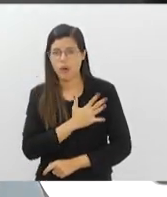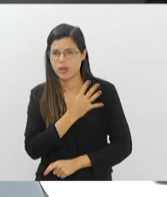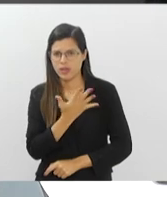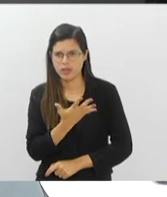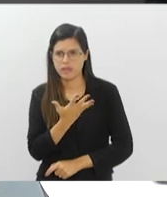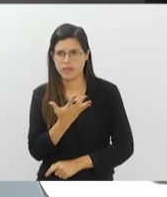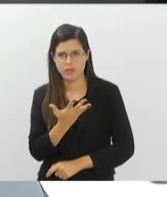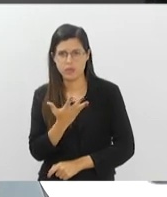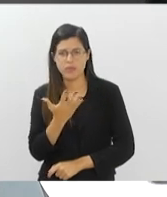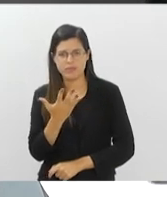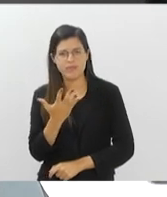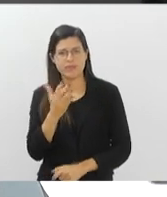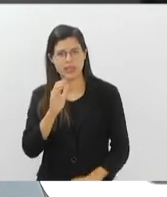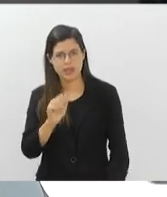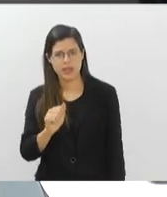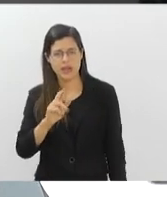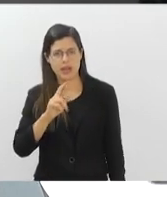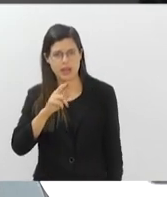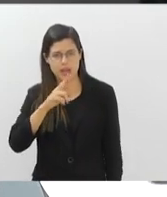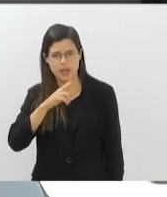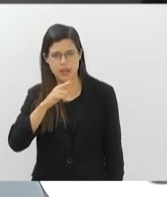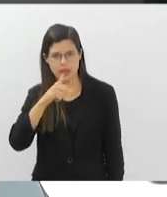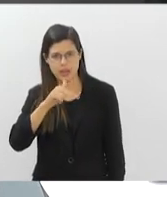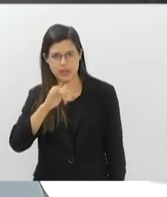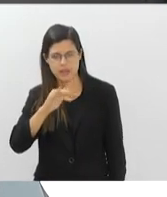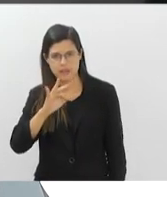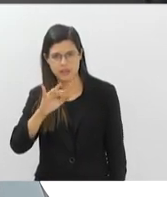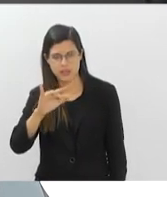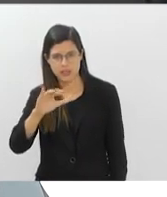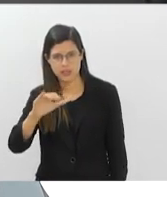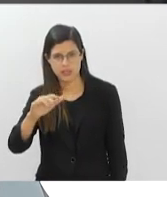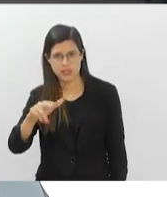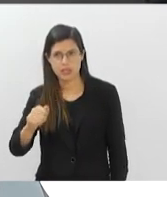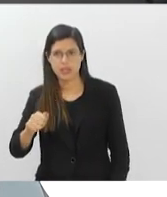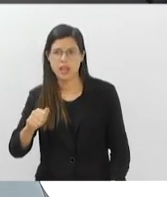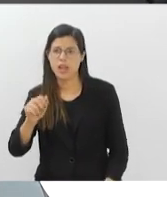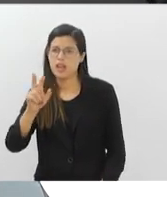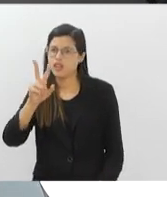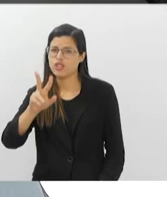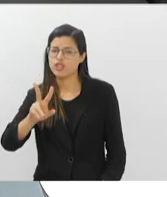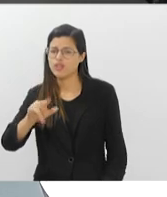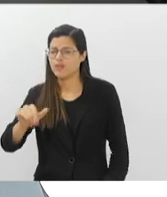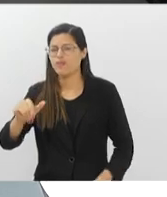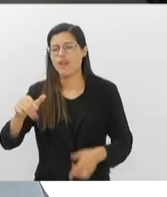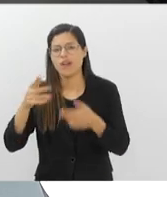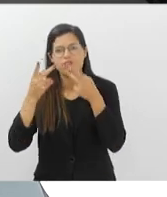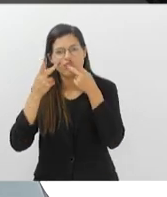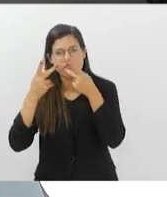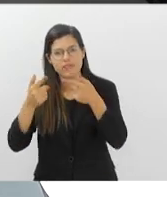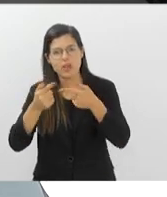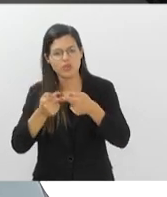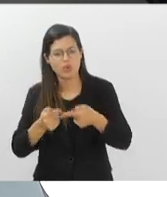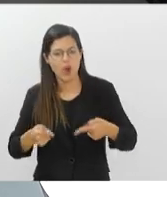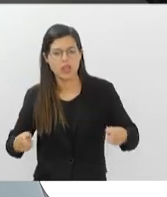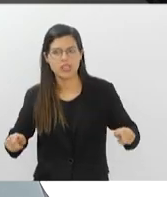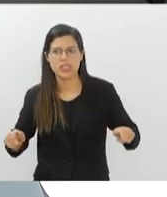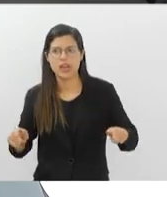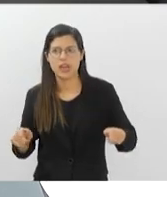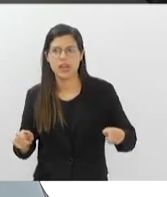Então, e nós continuamos, né? A gente vai numa churrascaria, mas, e aí como